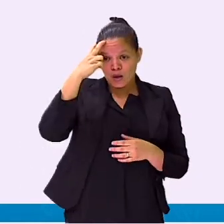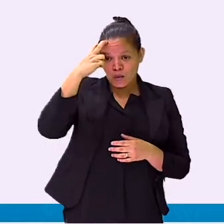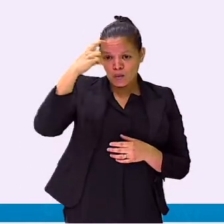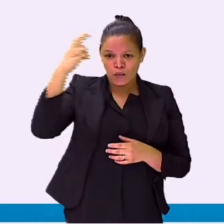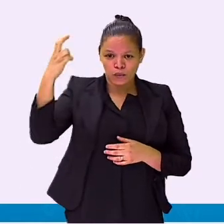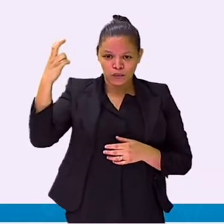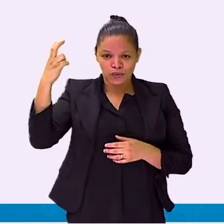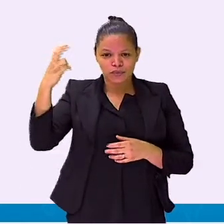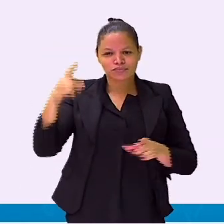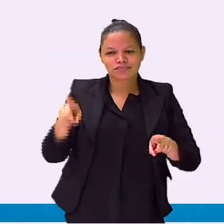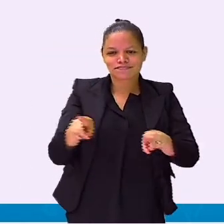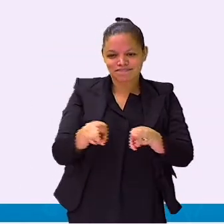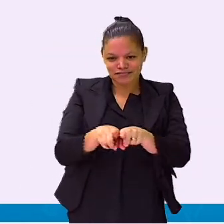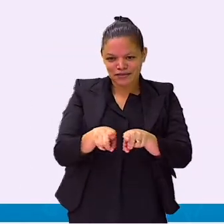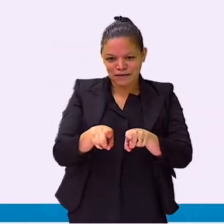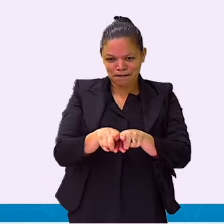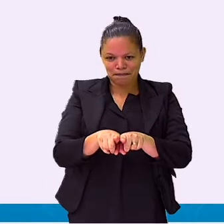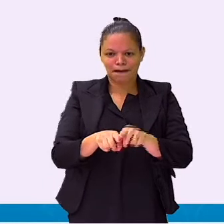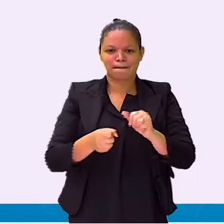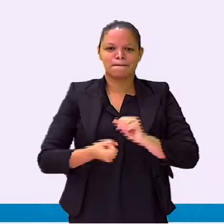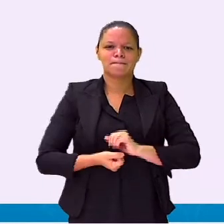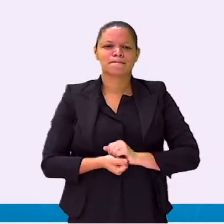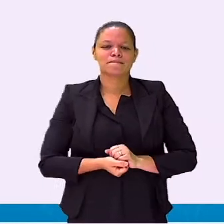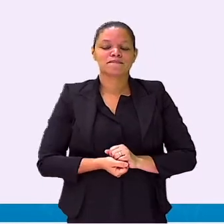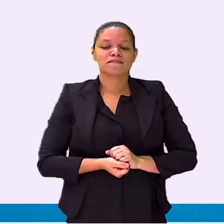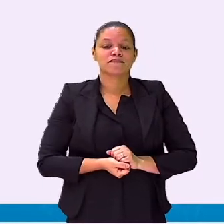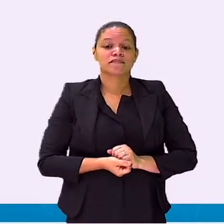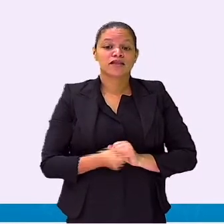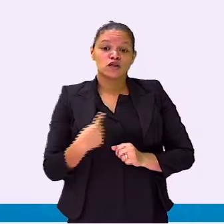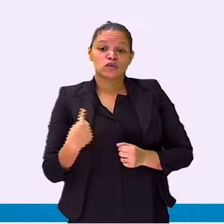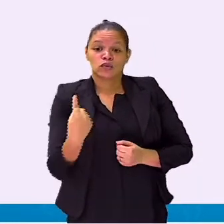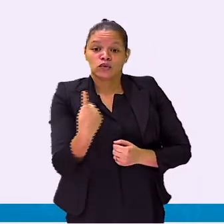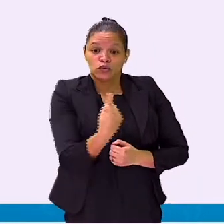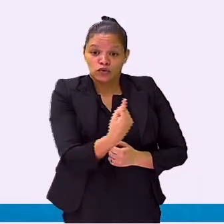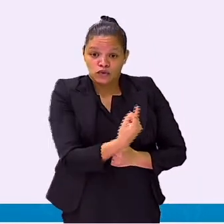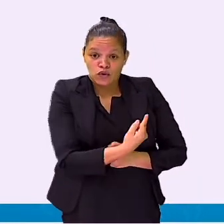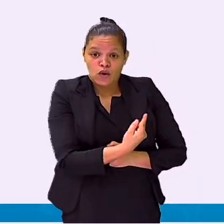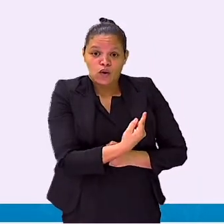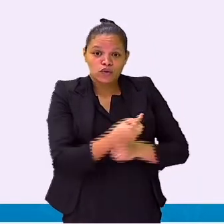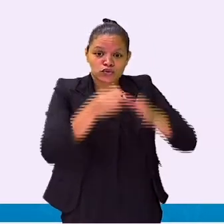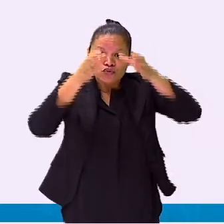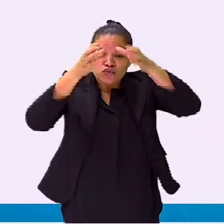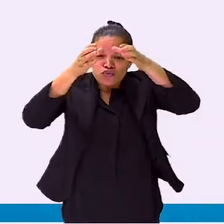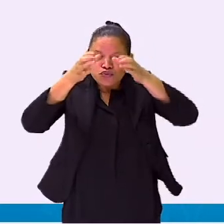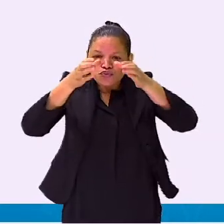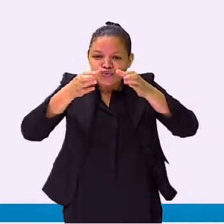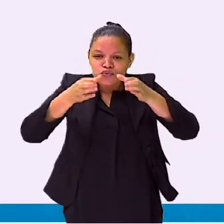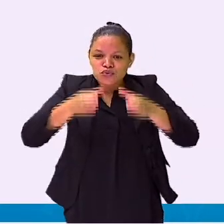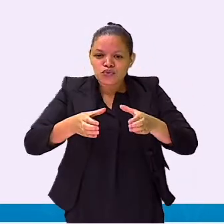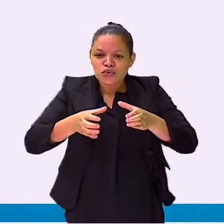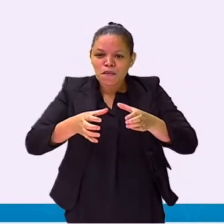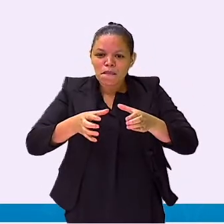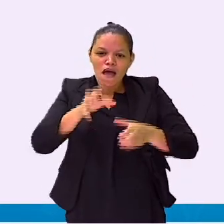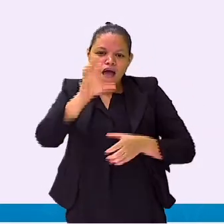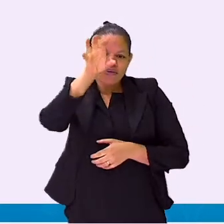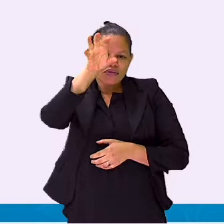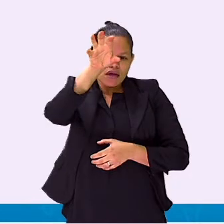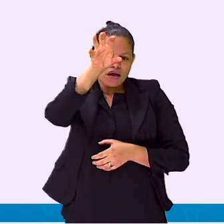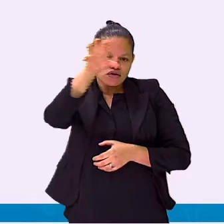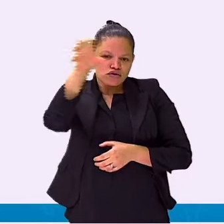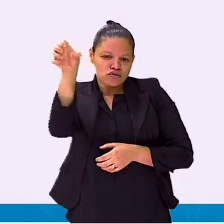meio da região sudeste fez com que Minas Gerais atraísse uma população ávida por conquista